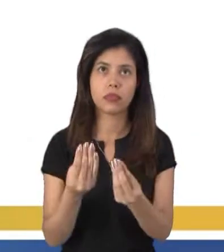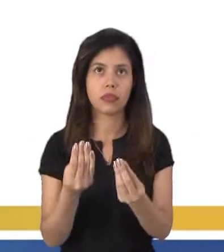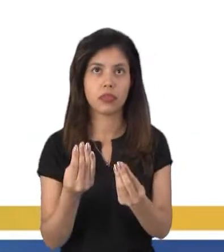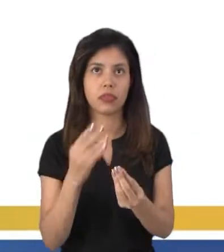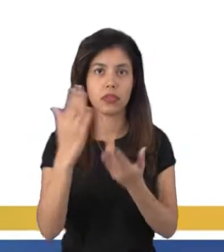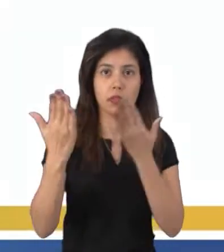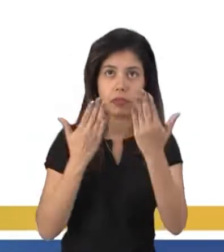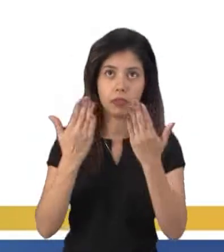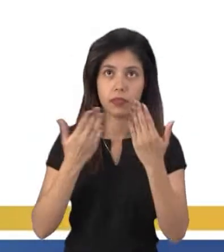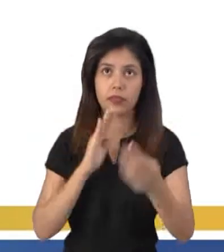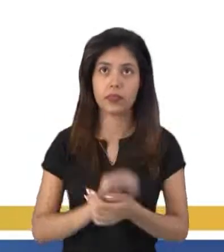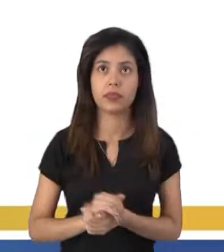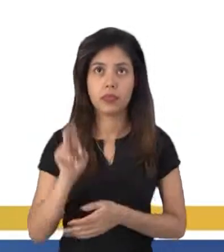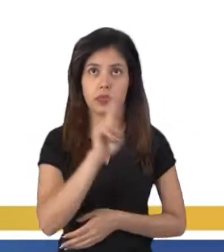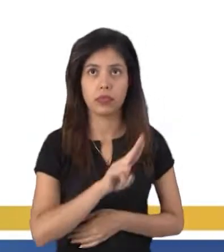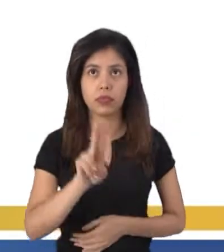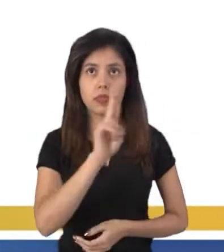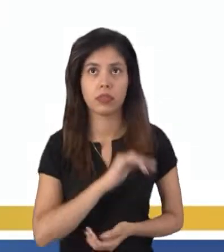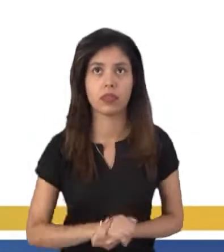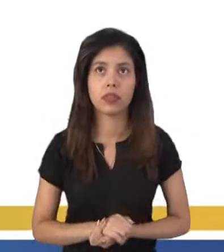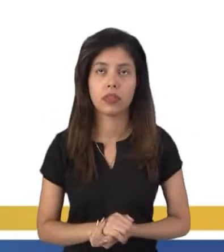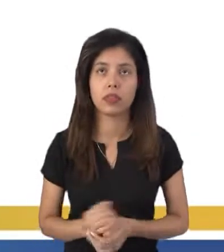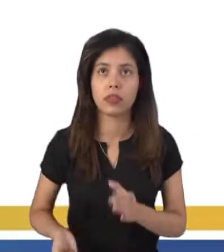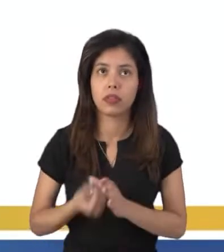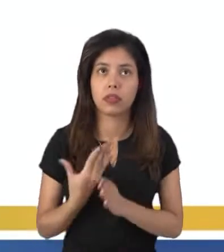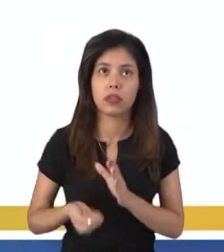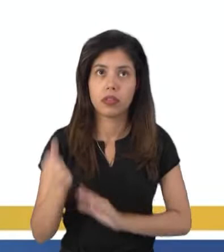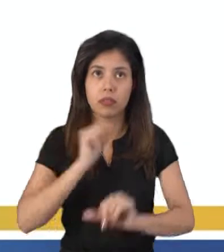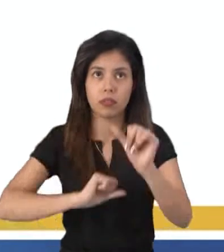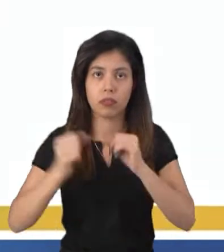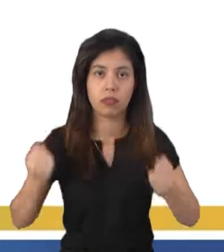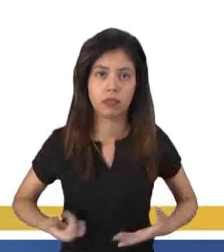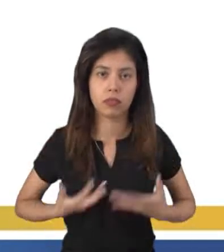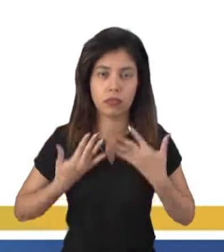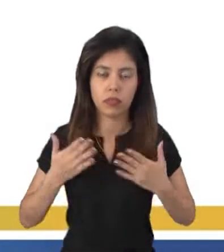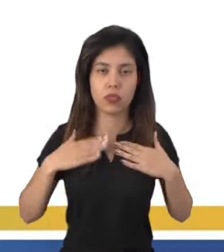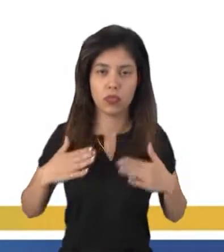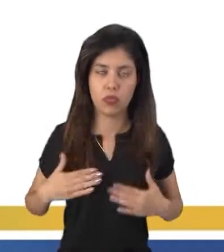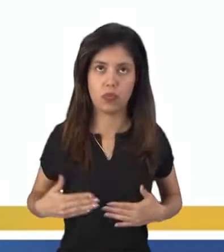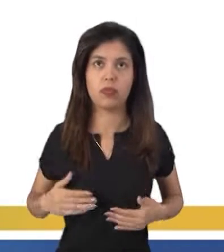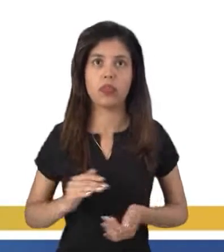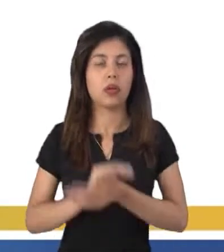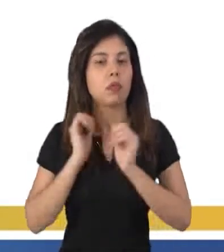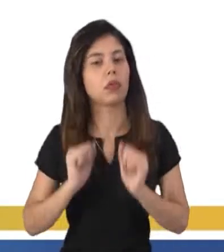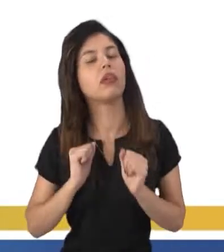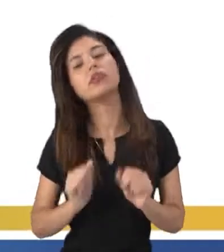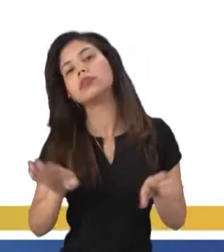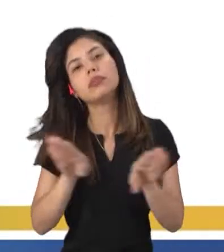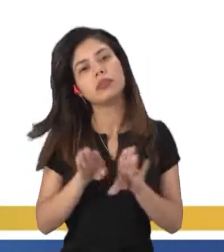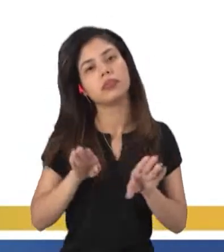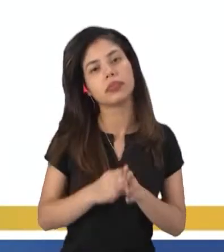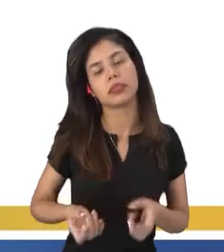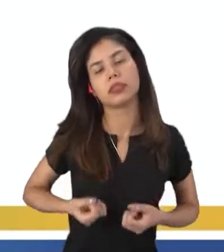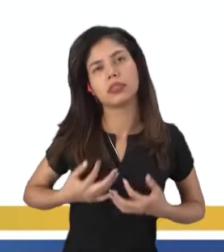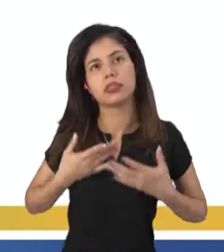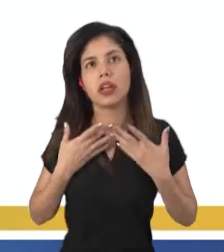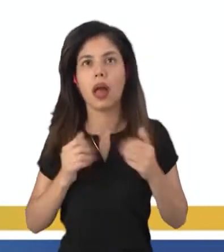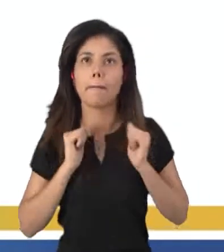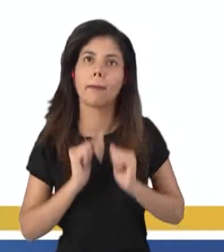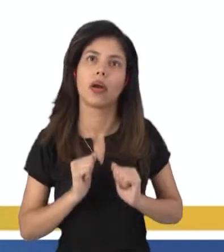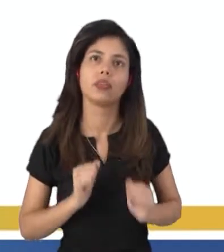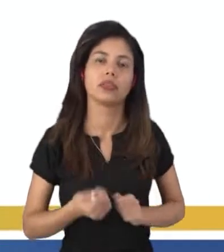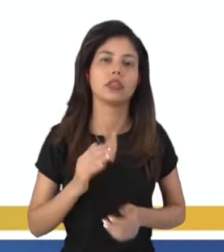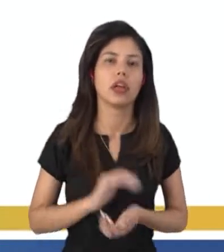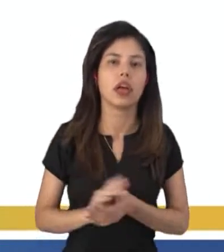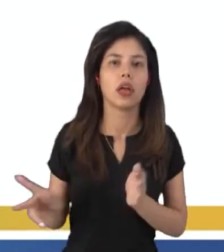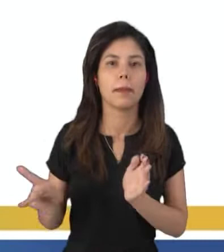substâncias psicoativas que são utilizadas para produzir alterações no nosso organismo. Pode ser alterações de sensações, pode ser alterações